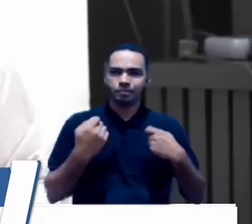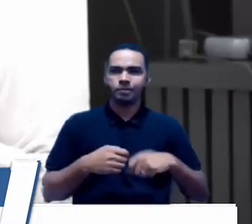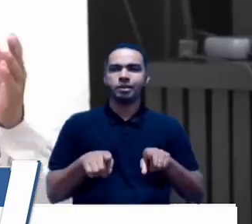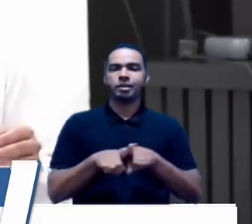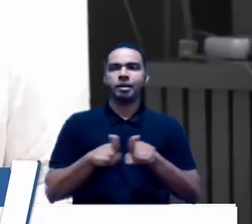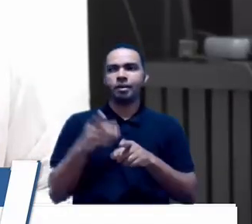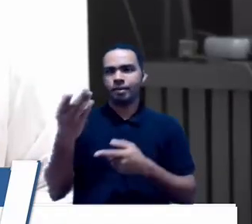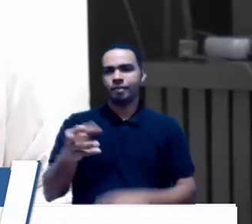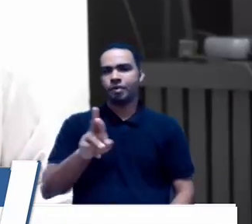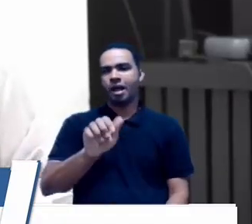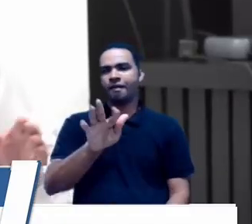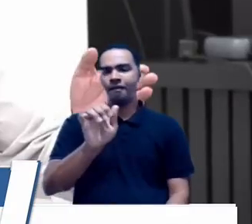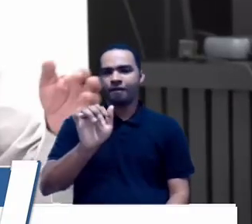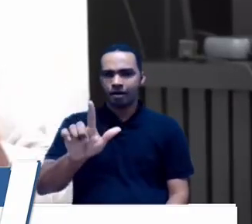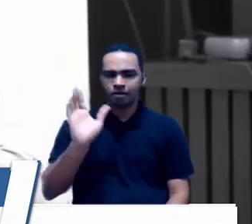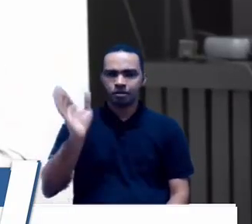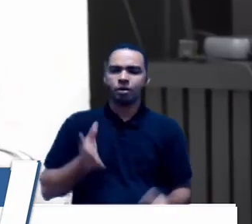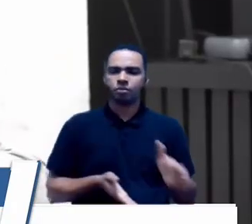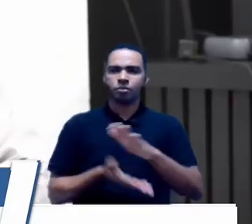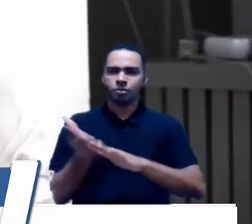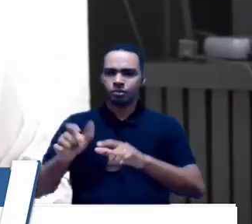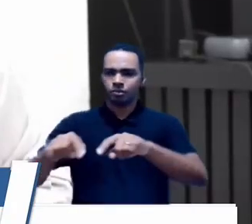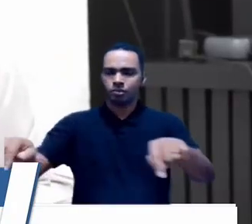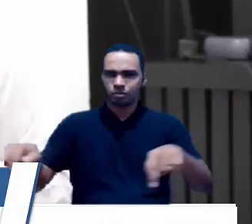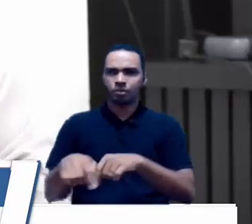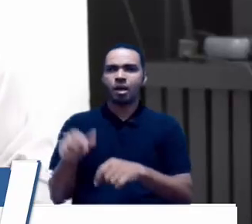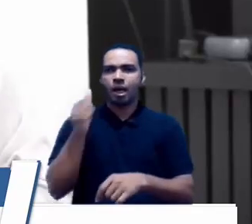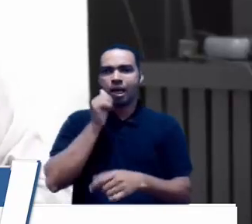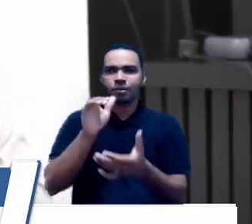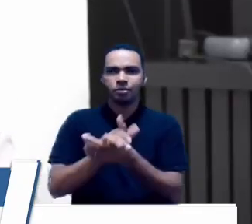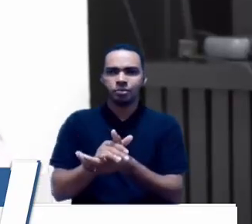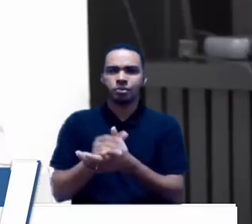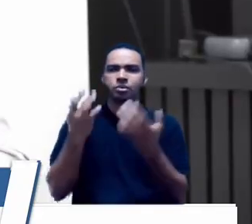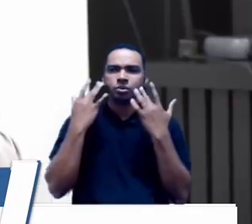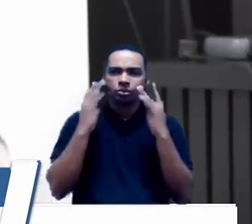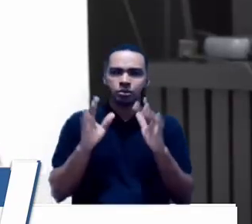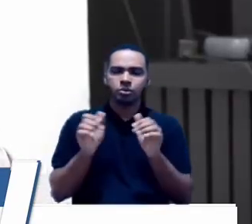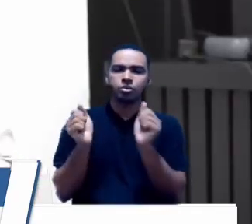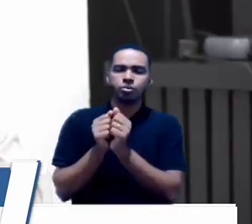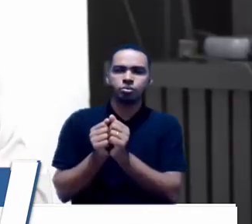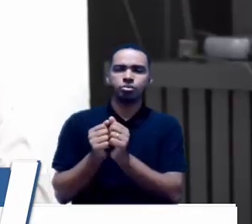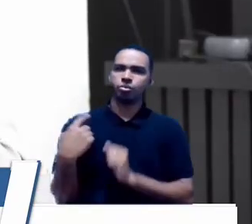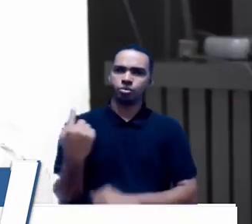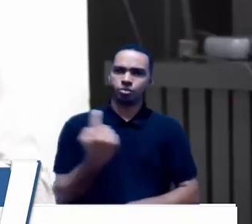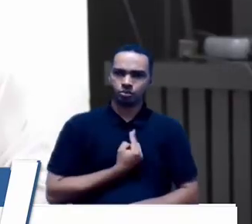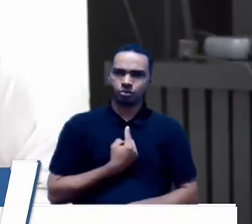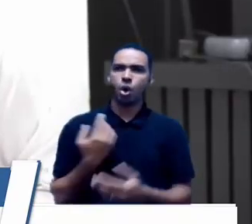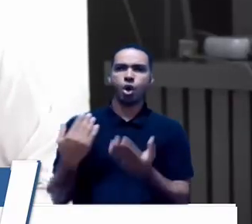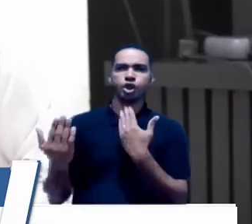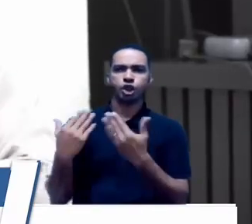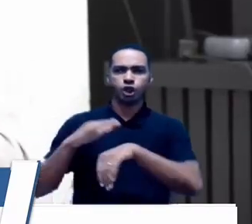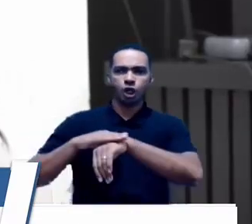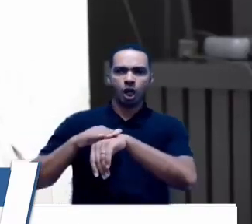né? Inclusive a esposa dele estava lá, não sei o que, o Tito estava com nós. Nós conversamos com eles, é na onde que eles já mandaram essas